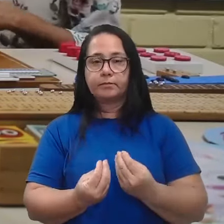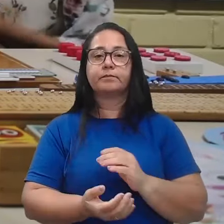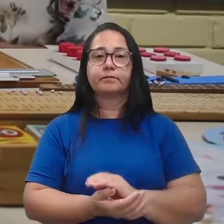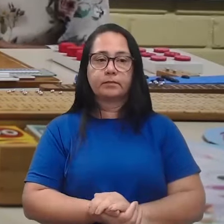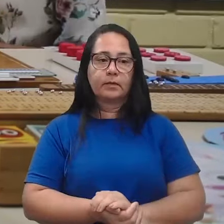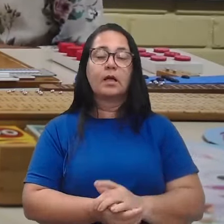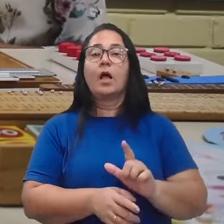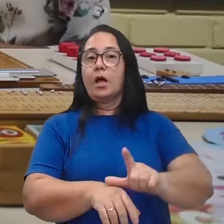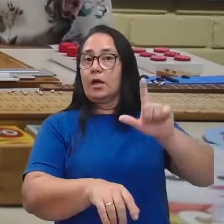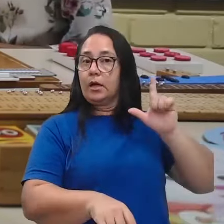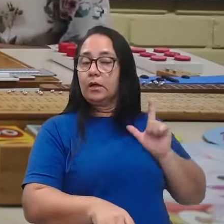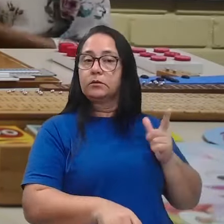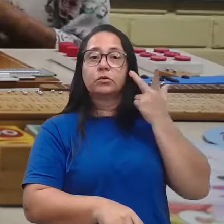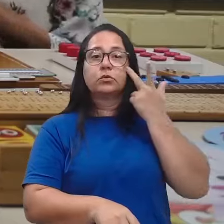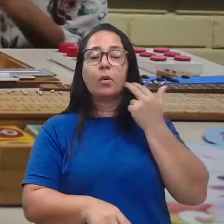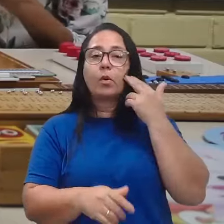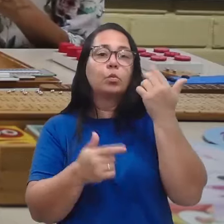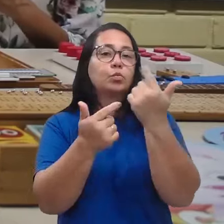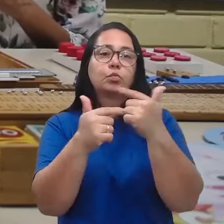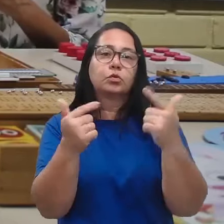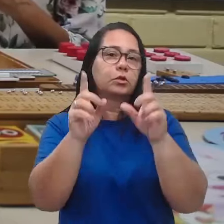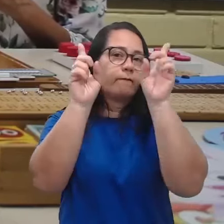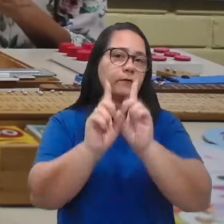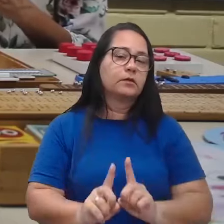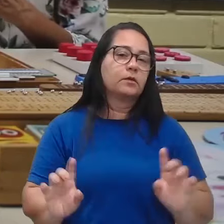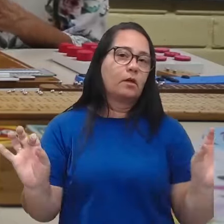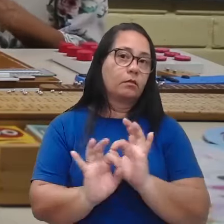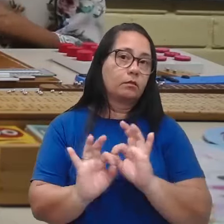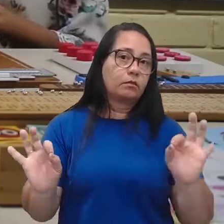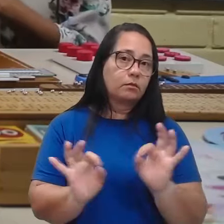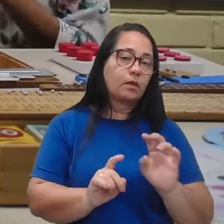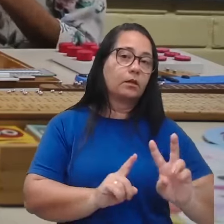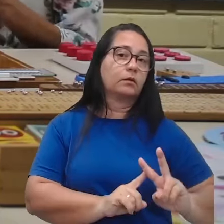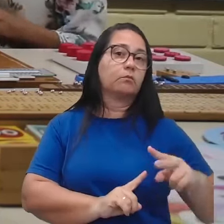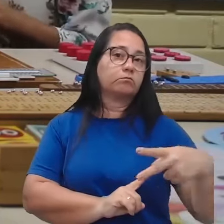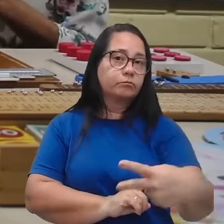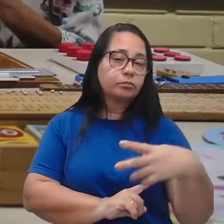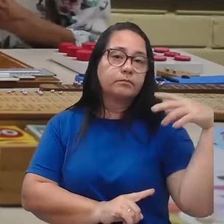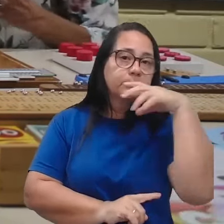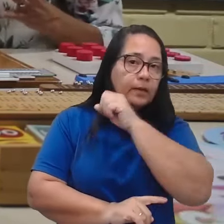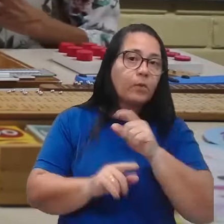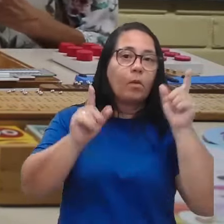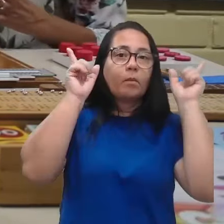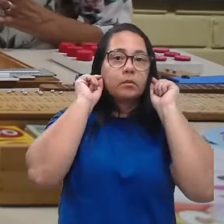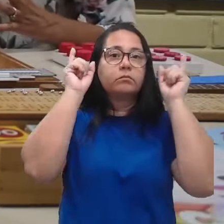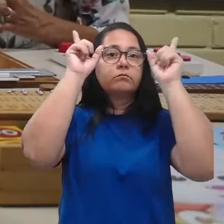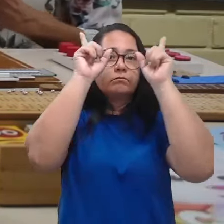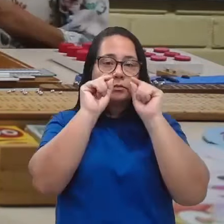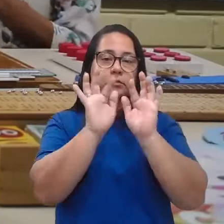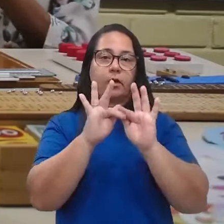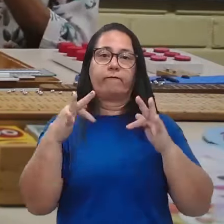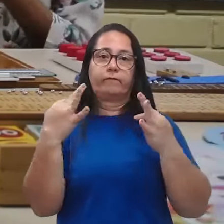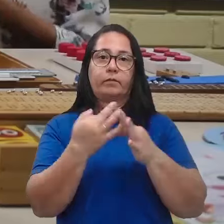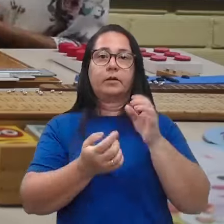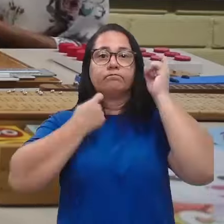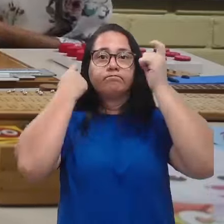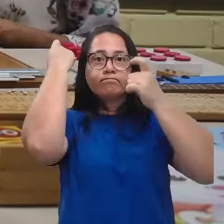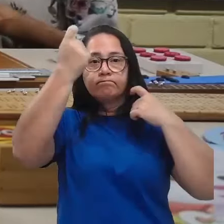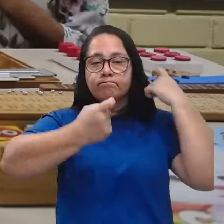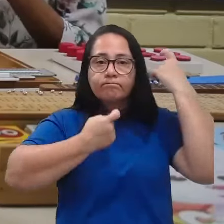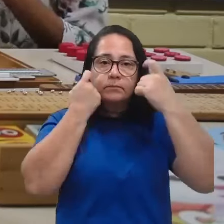ele ficou surdo, cego, neste final de semana. Então, foi uma, foi empavorosa essa família. Então, essa família